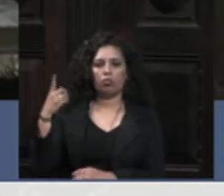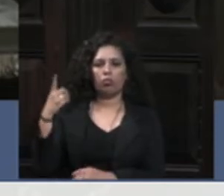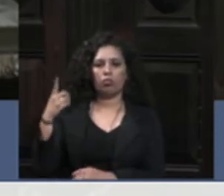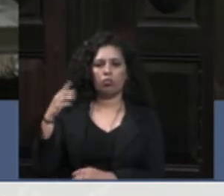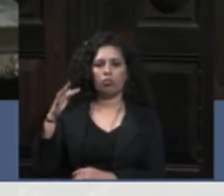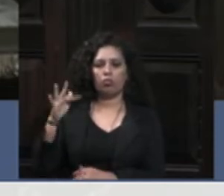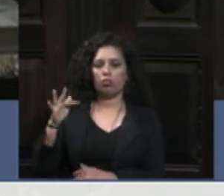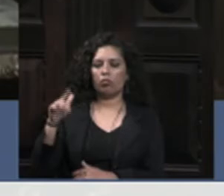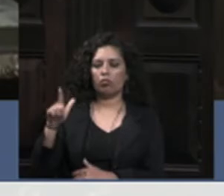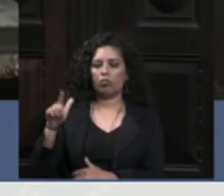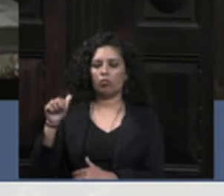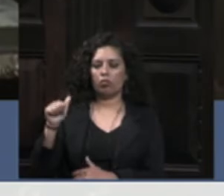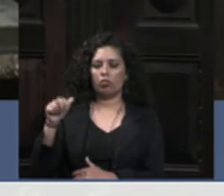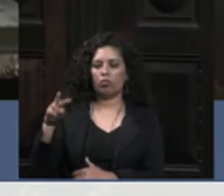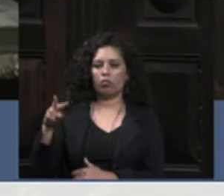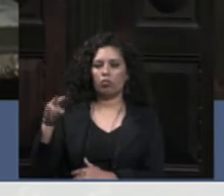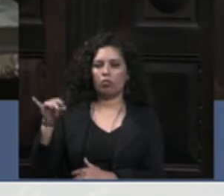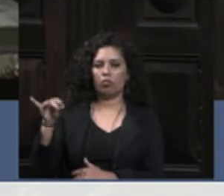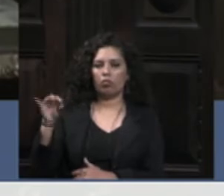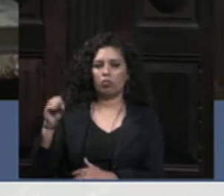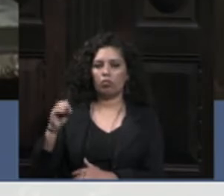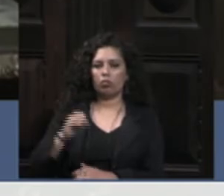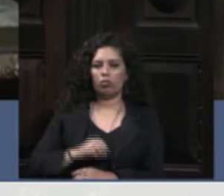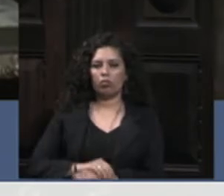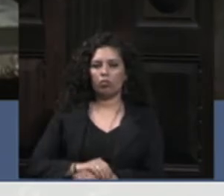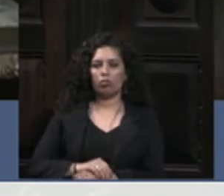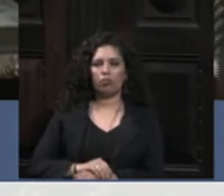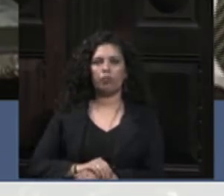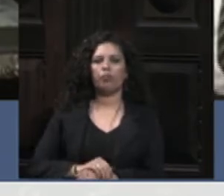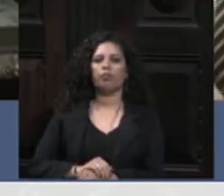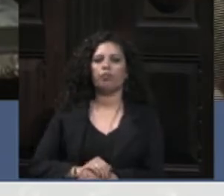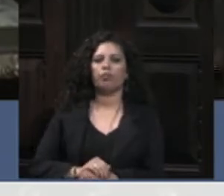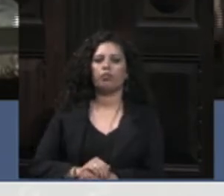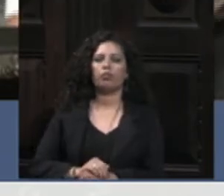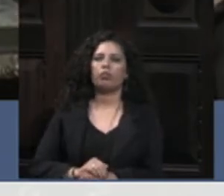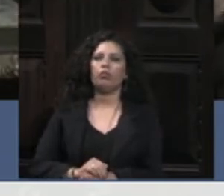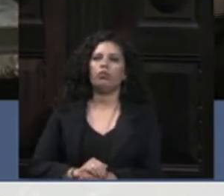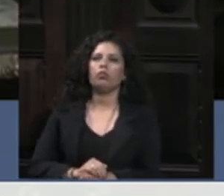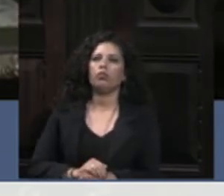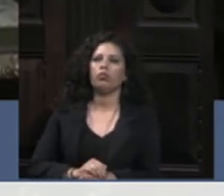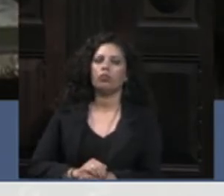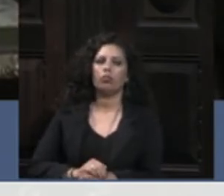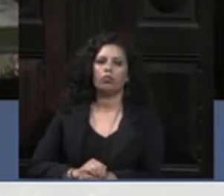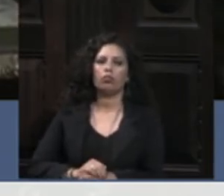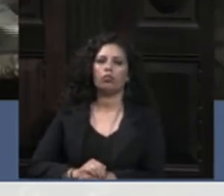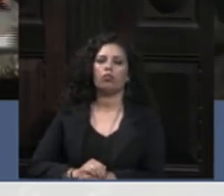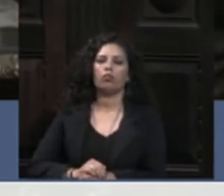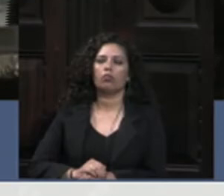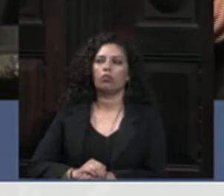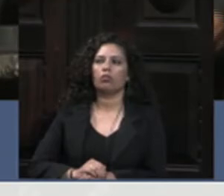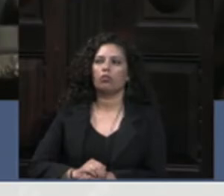deputado Flávio Serafini.